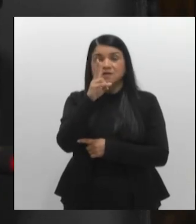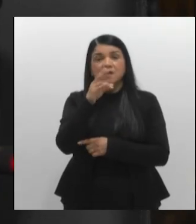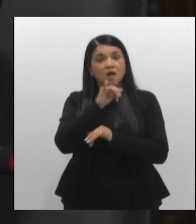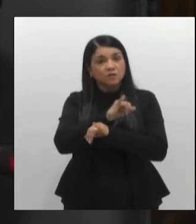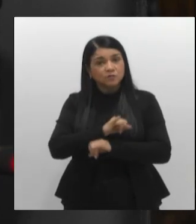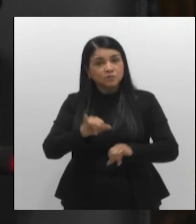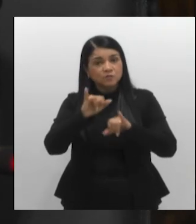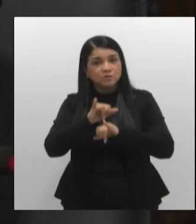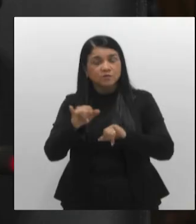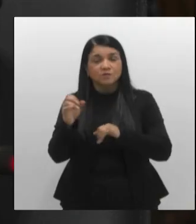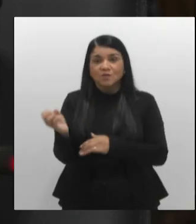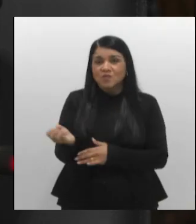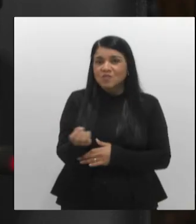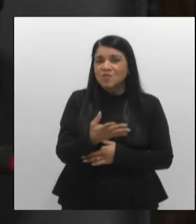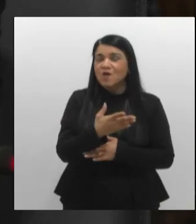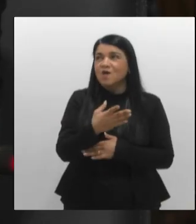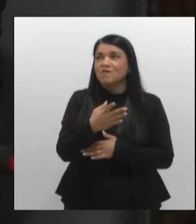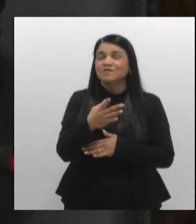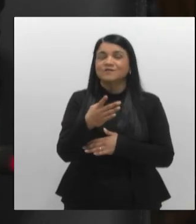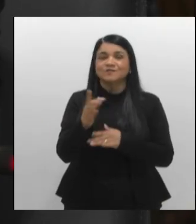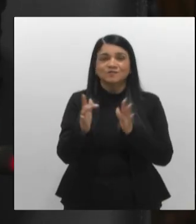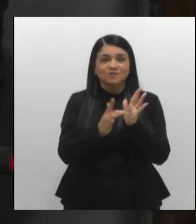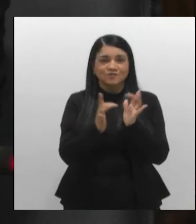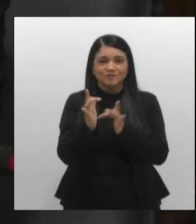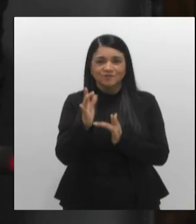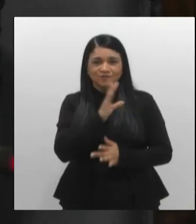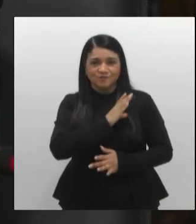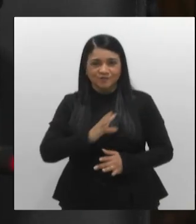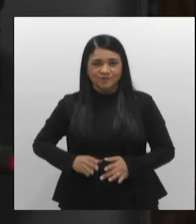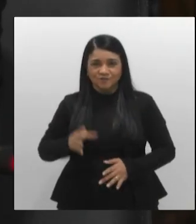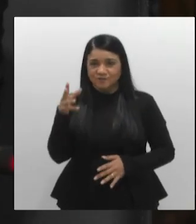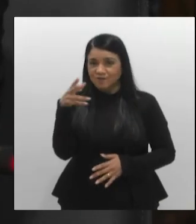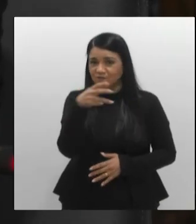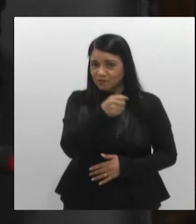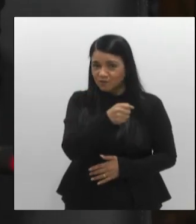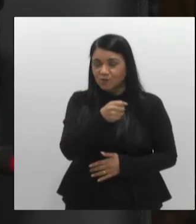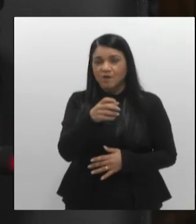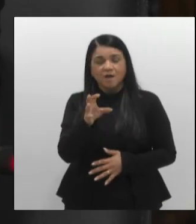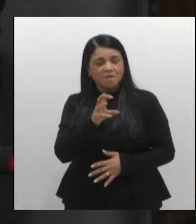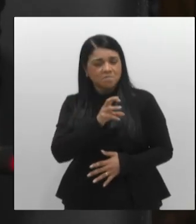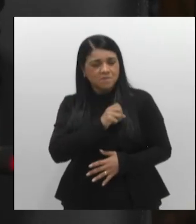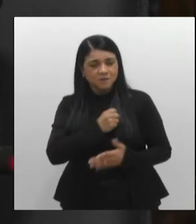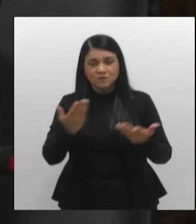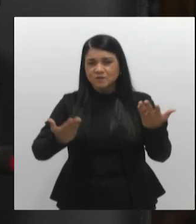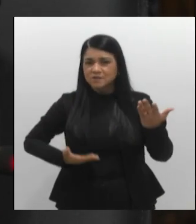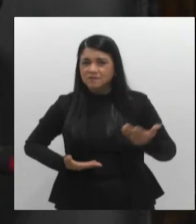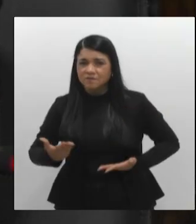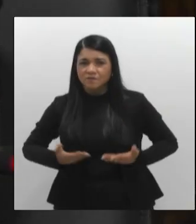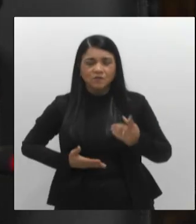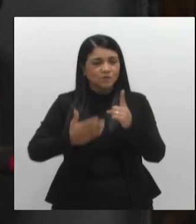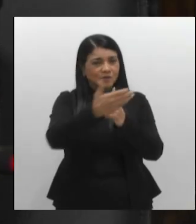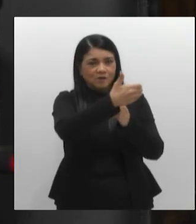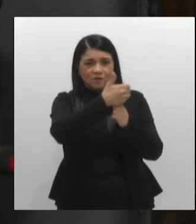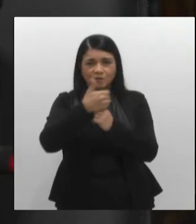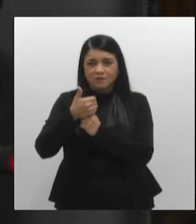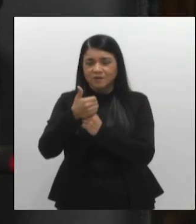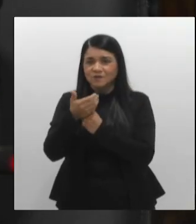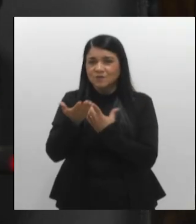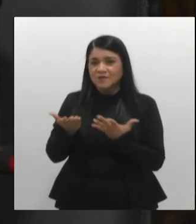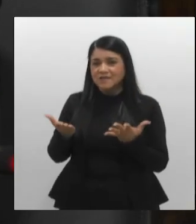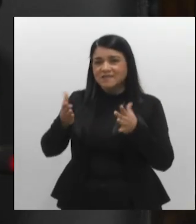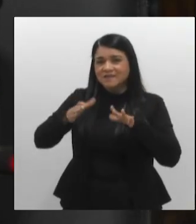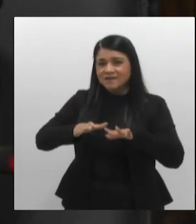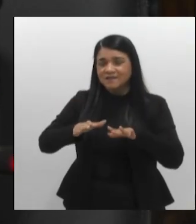anunciando a boa nova de Jesus Cristo, nosso Salvador, amando, servindo, acolhendo, integrando